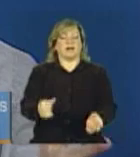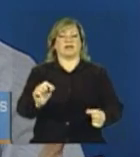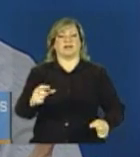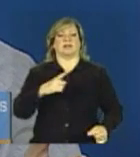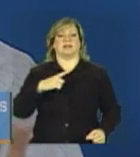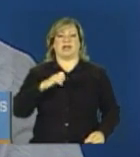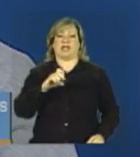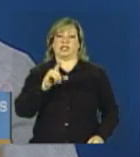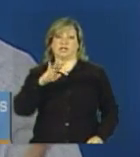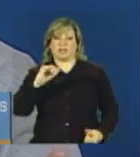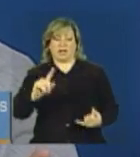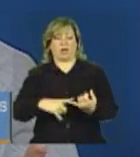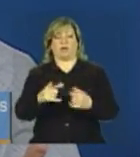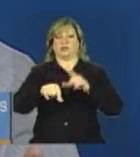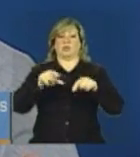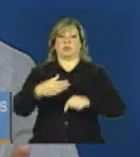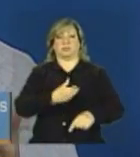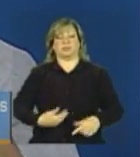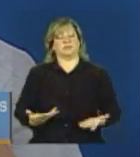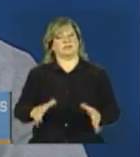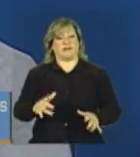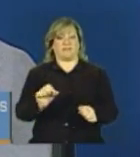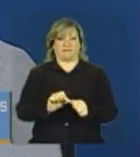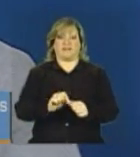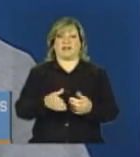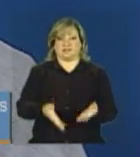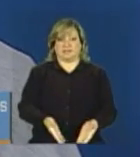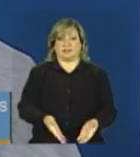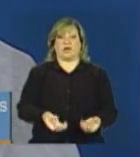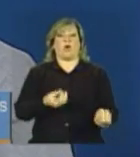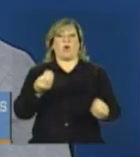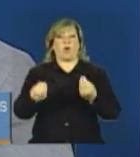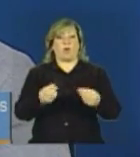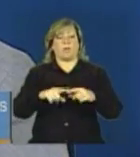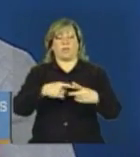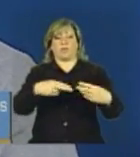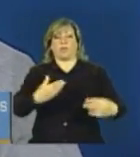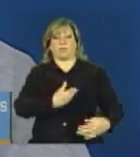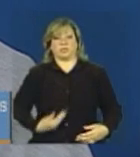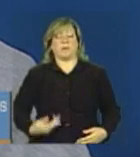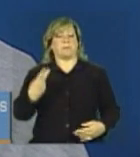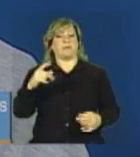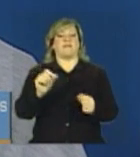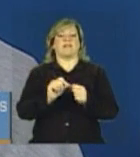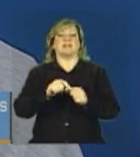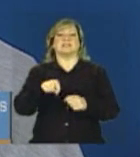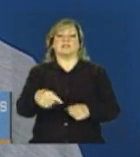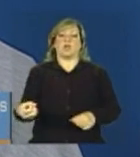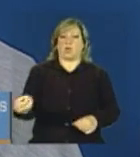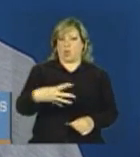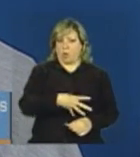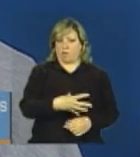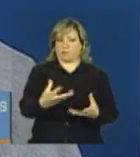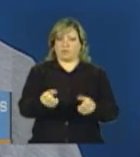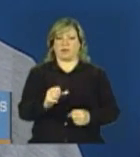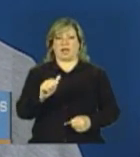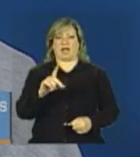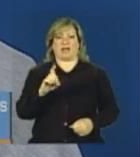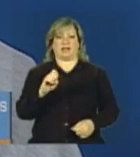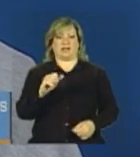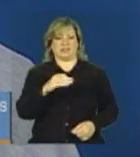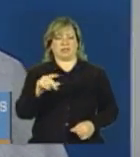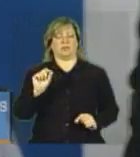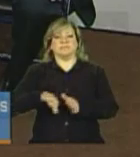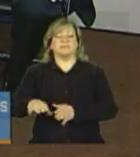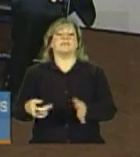seja via edital de seleção pública, provavelmente será assim, como são os equipamentos públicos, para fazer esse novo modelo de adesão. Bom,